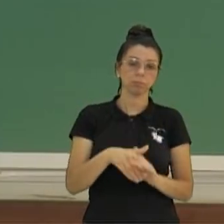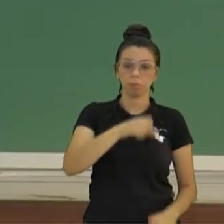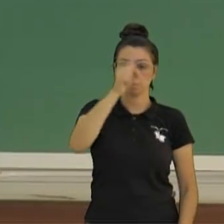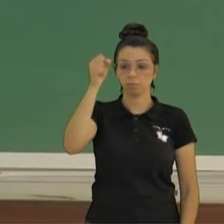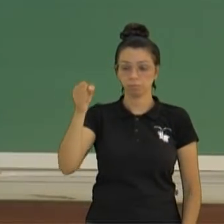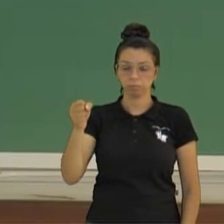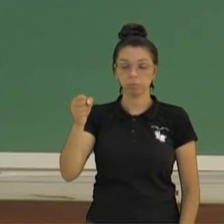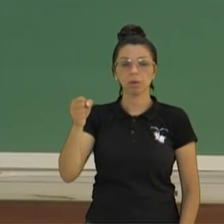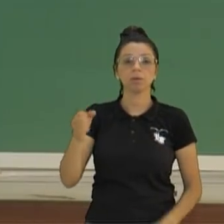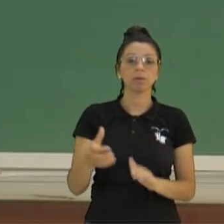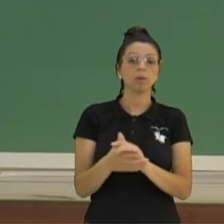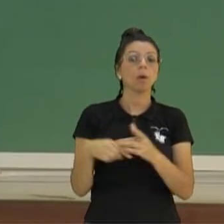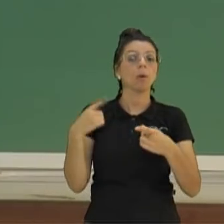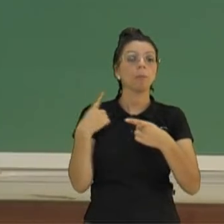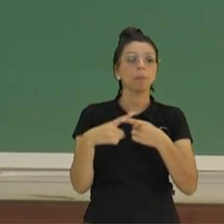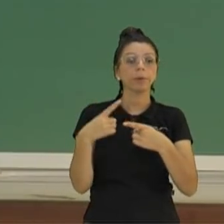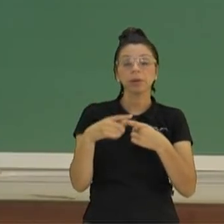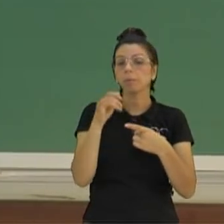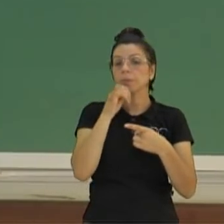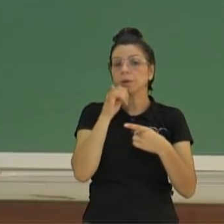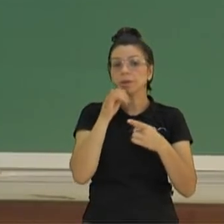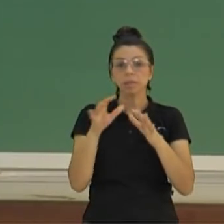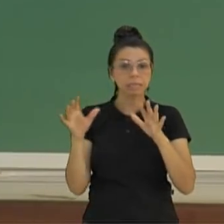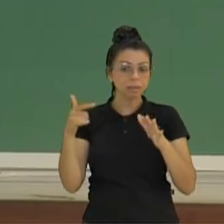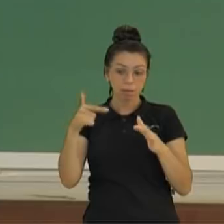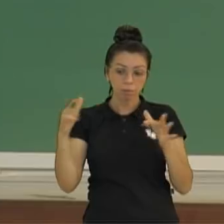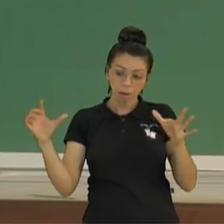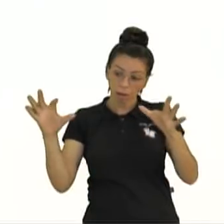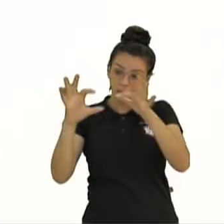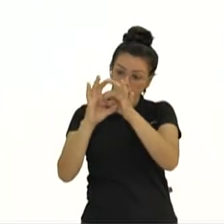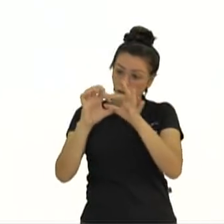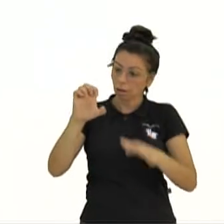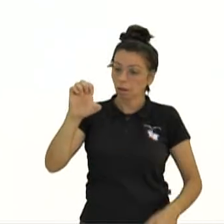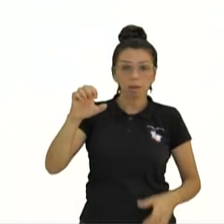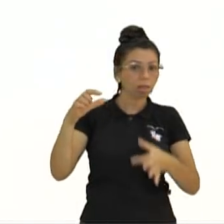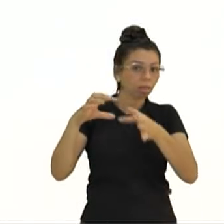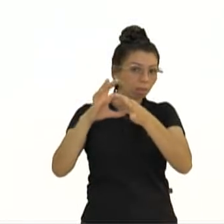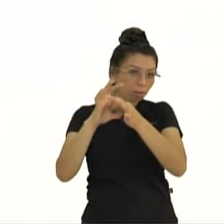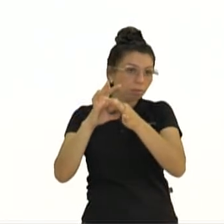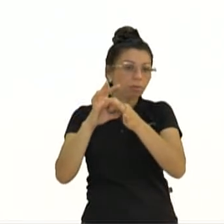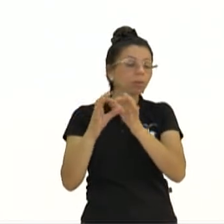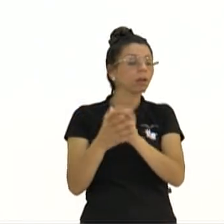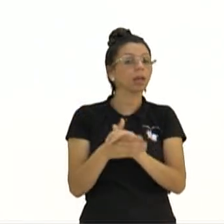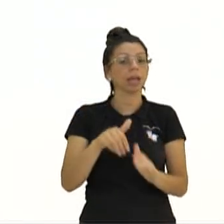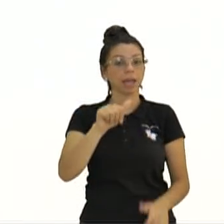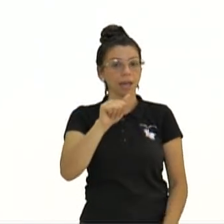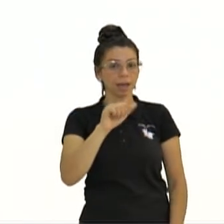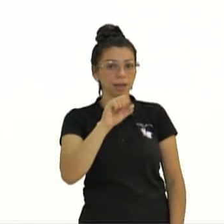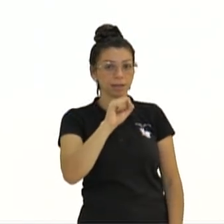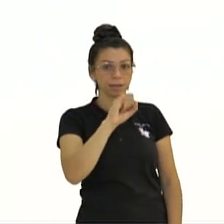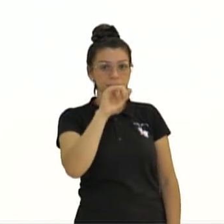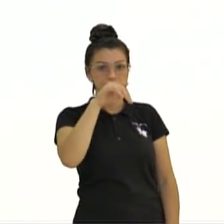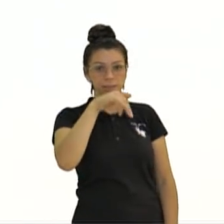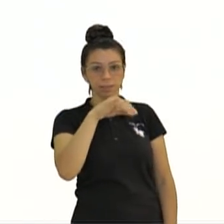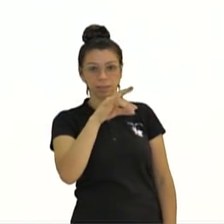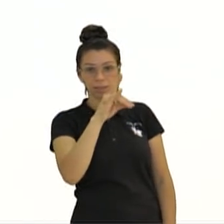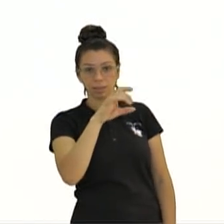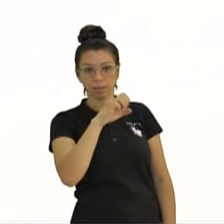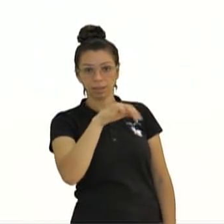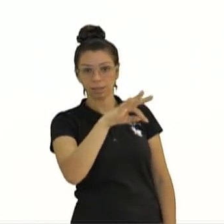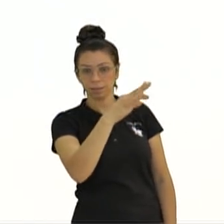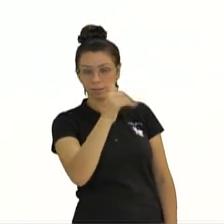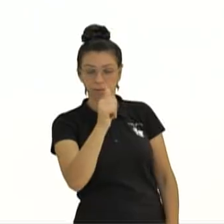assindética, porque não tem conjunção. E a segunda oração, classificamos então como